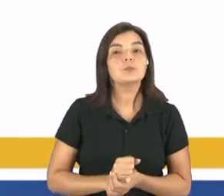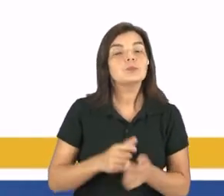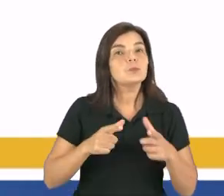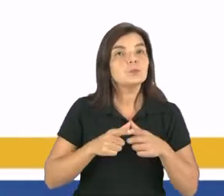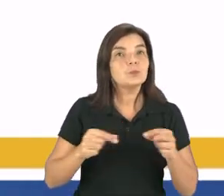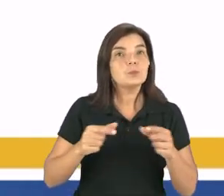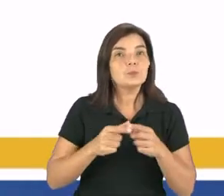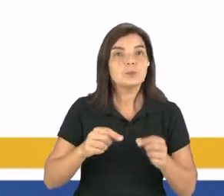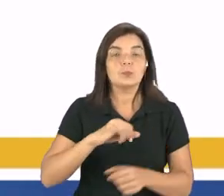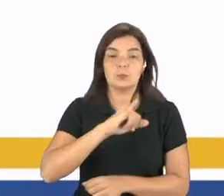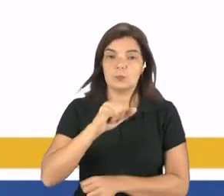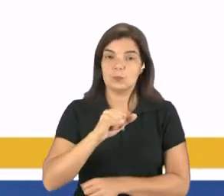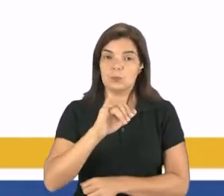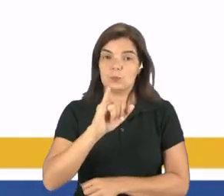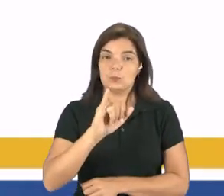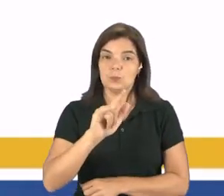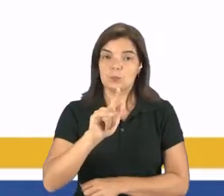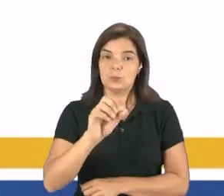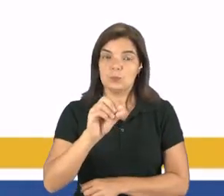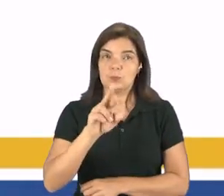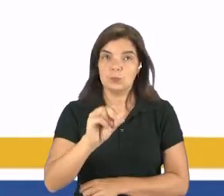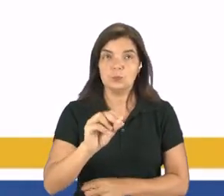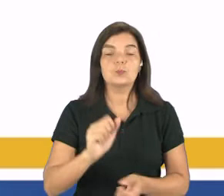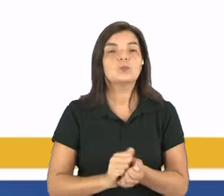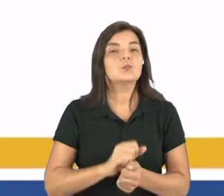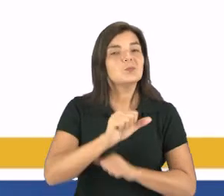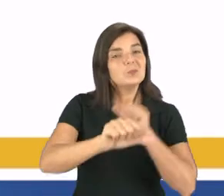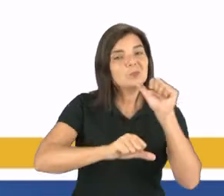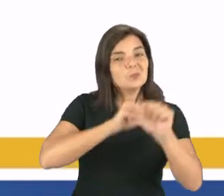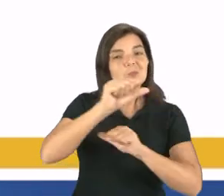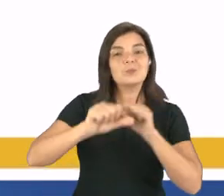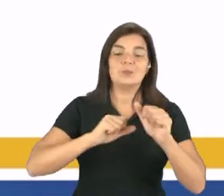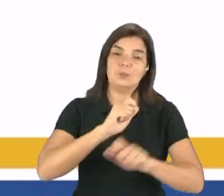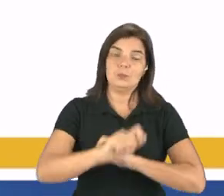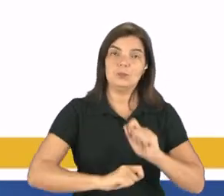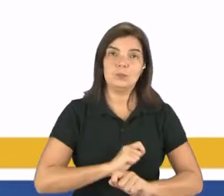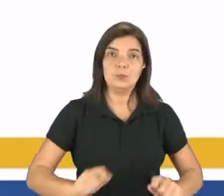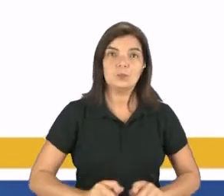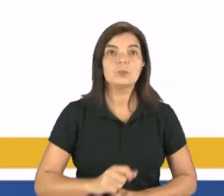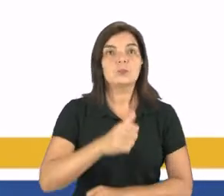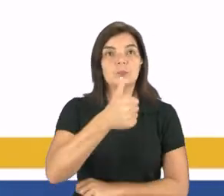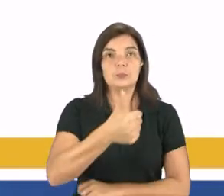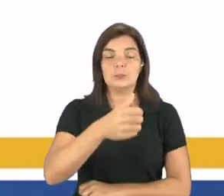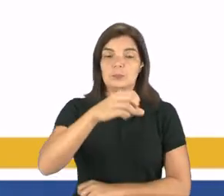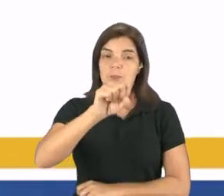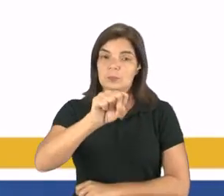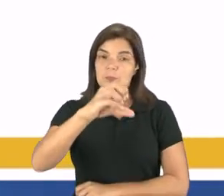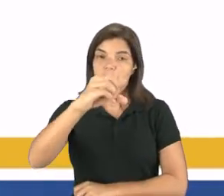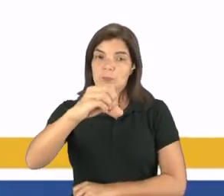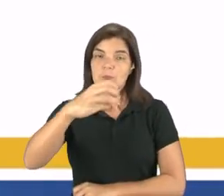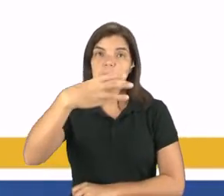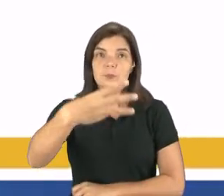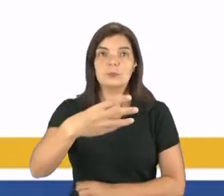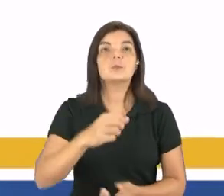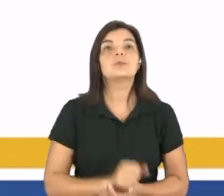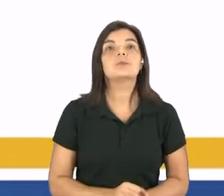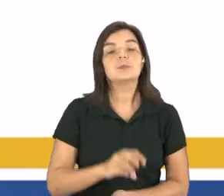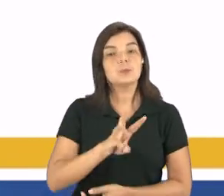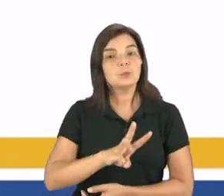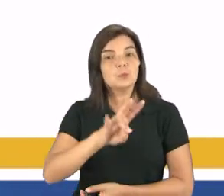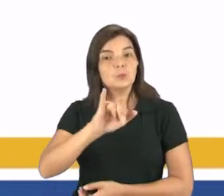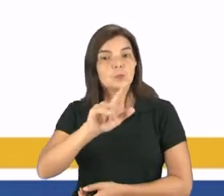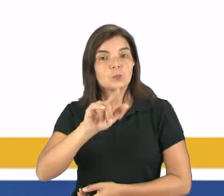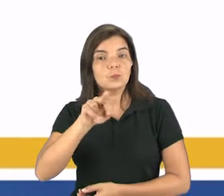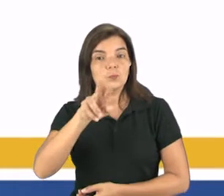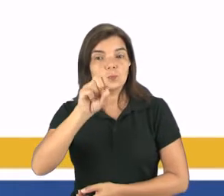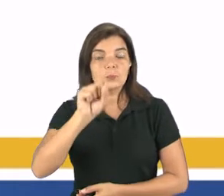Jigoro Kano modifica a tradicional jiu-jitsu, né? Já em 1893, Edward William